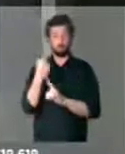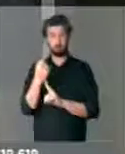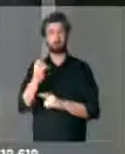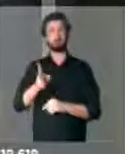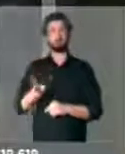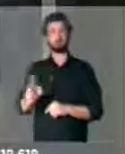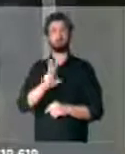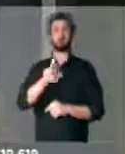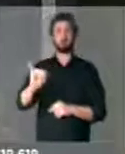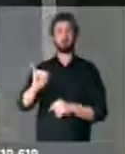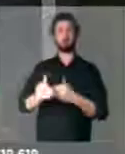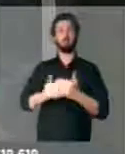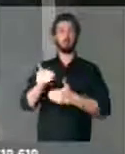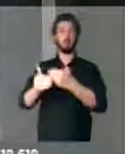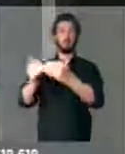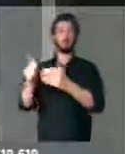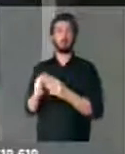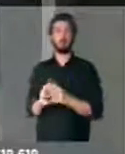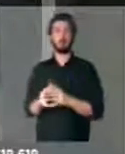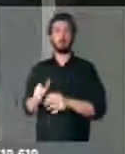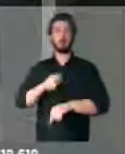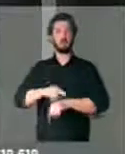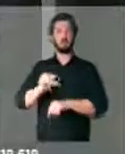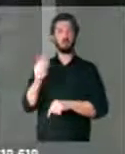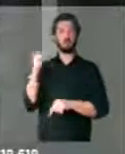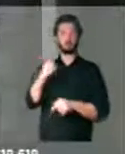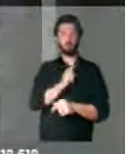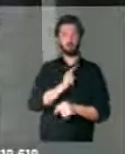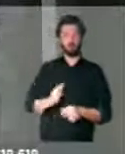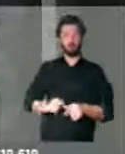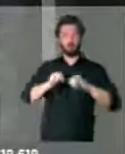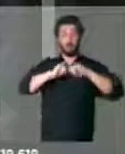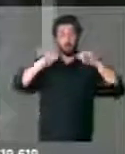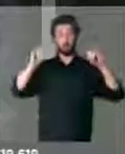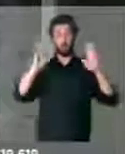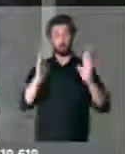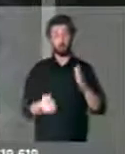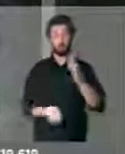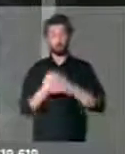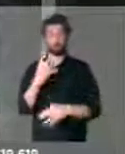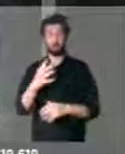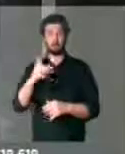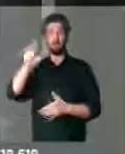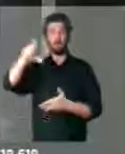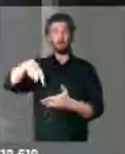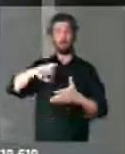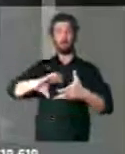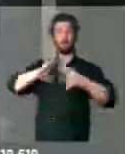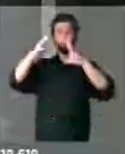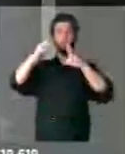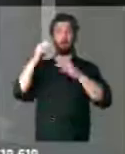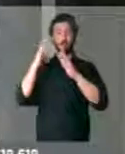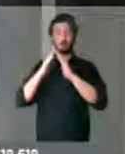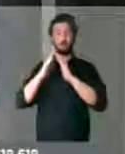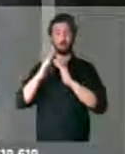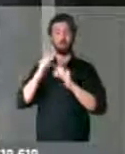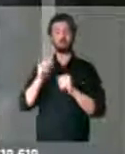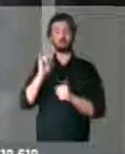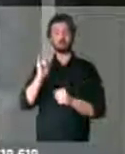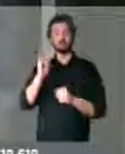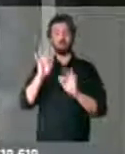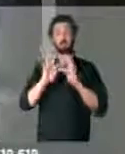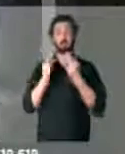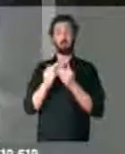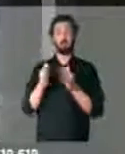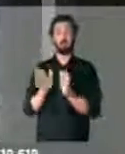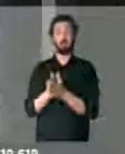vão continuar avançando. Recentemente, o governo anunciou a criação do Cartão Reforma para famílias com renda